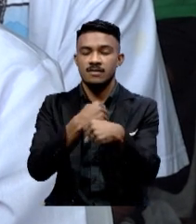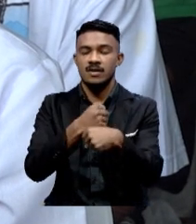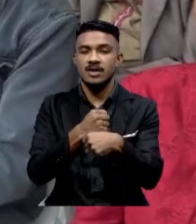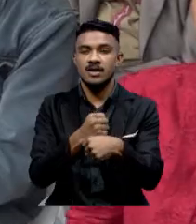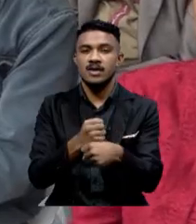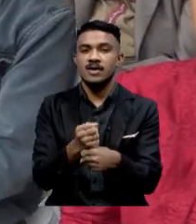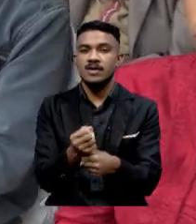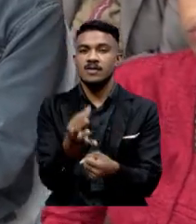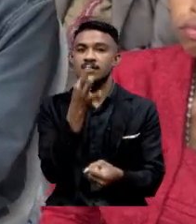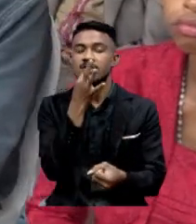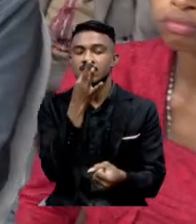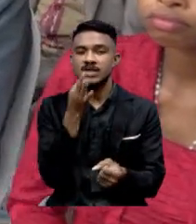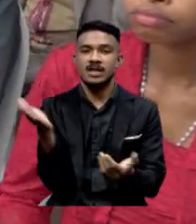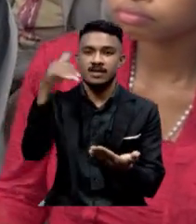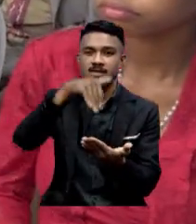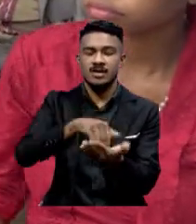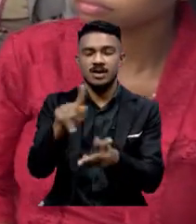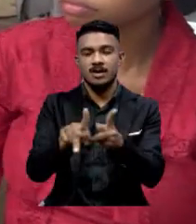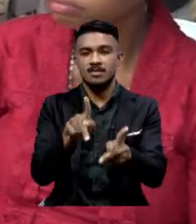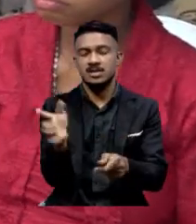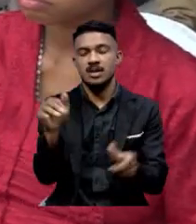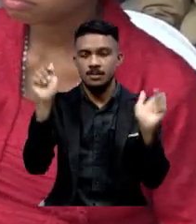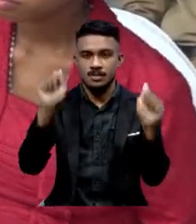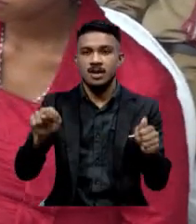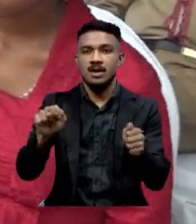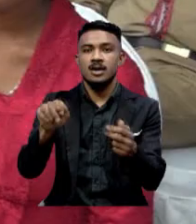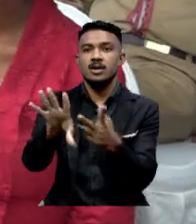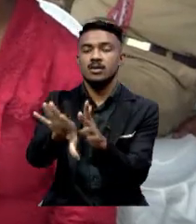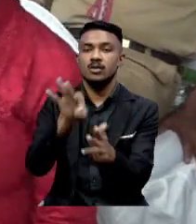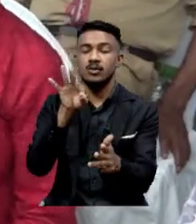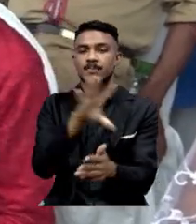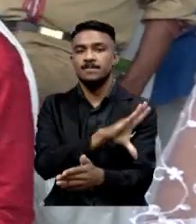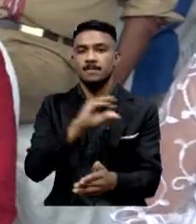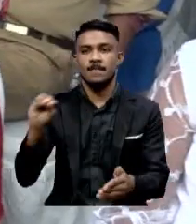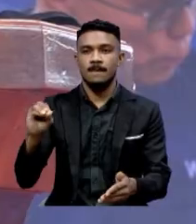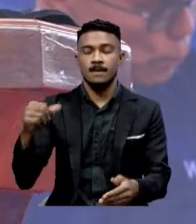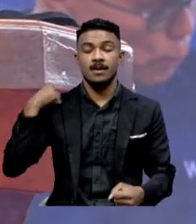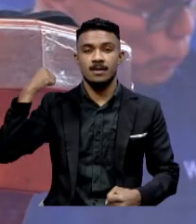fali, rodi comunidade Sira bele colheta. Campanha reabilitação café.